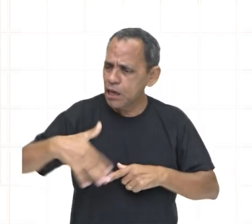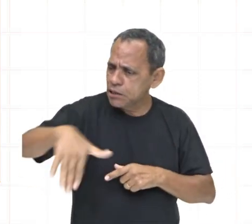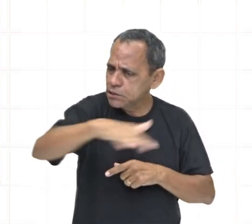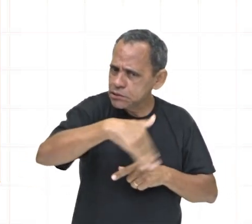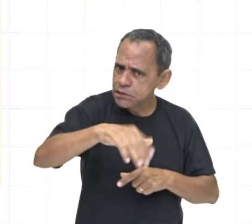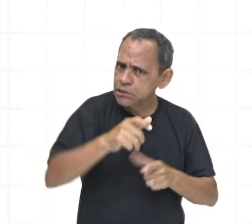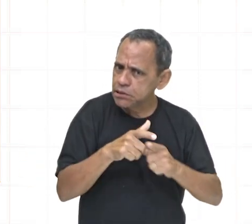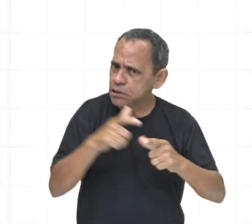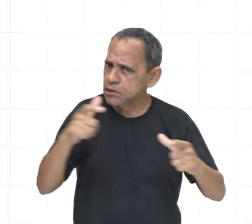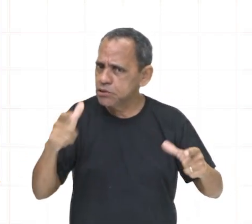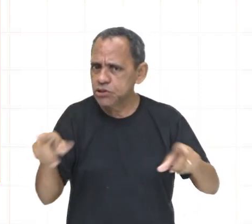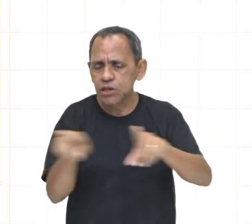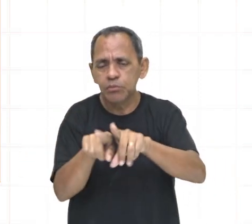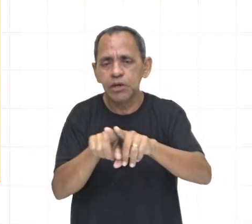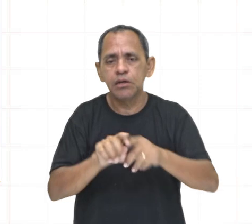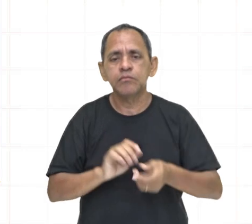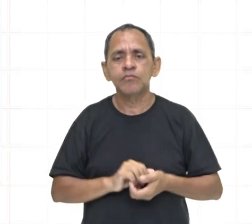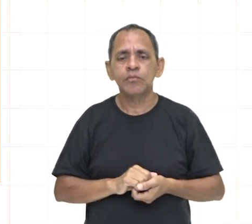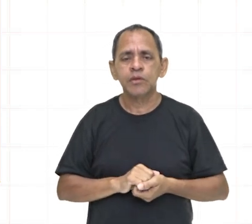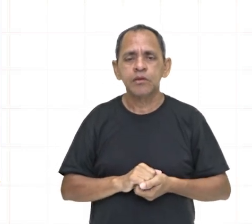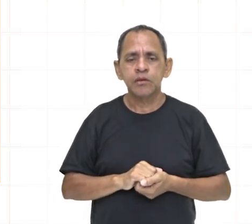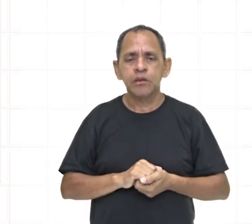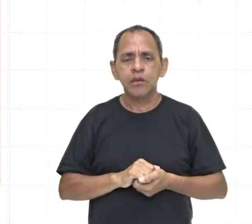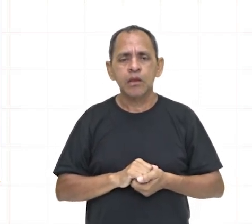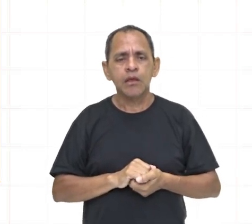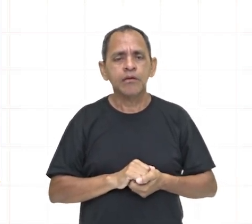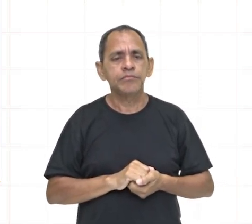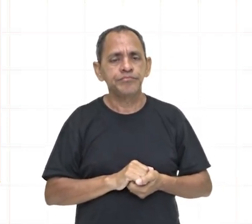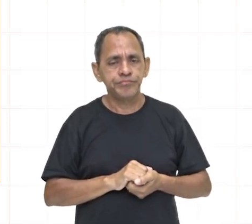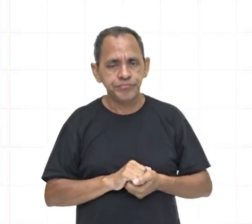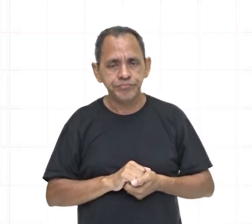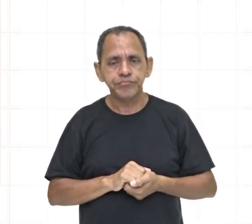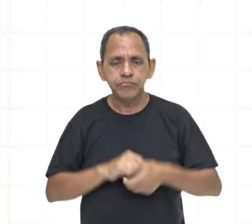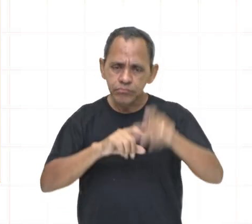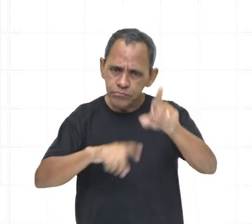de precisão, ela utiliza, tá?